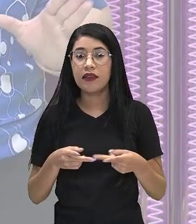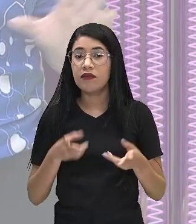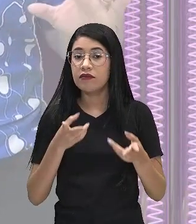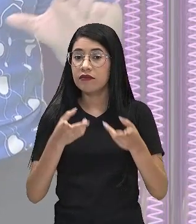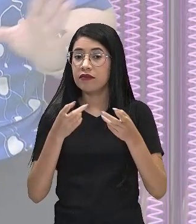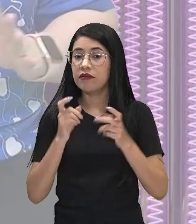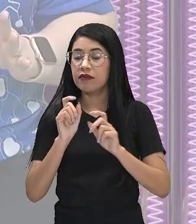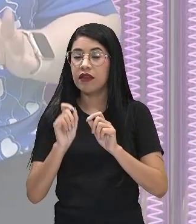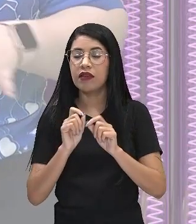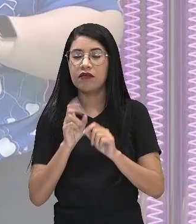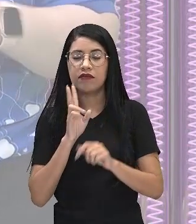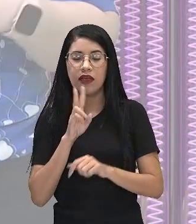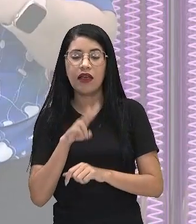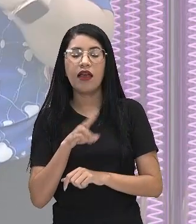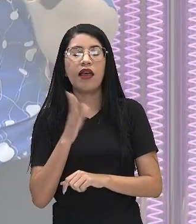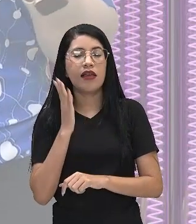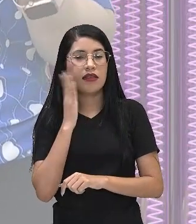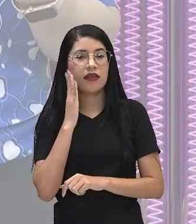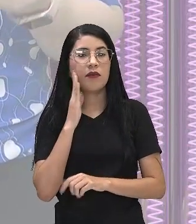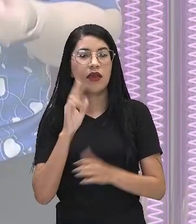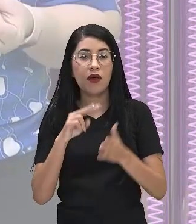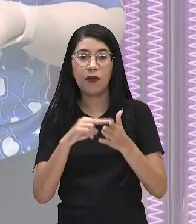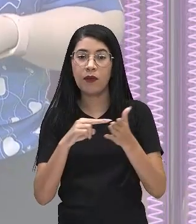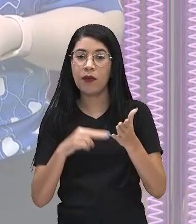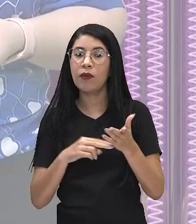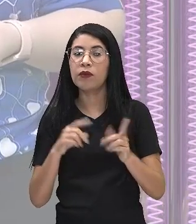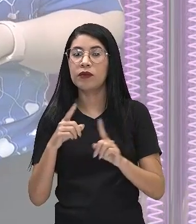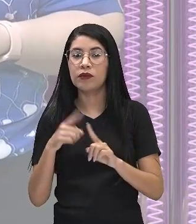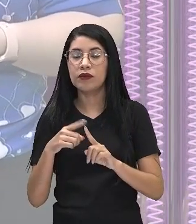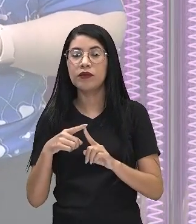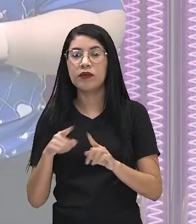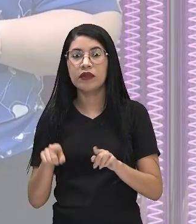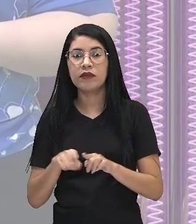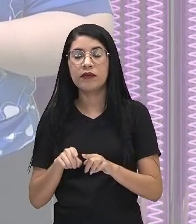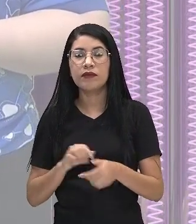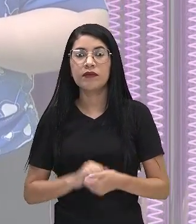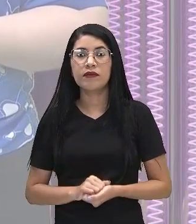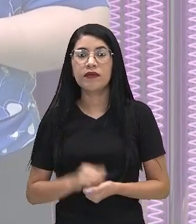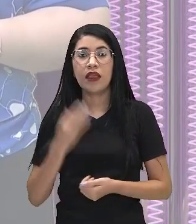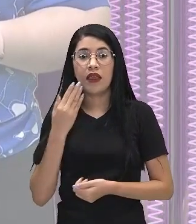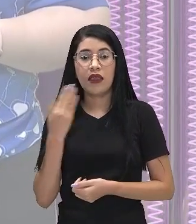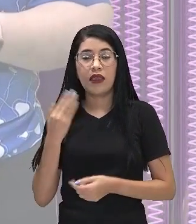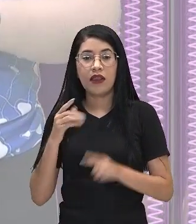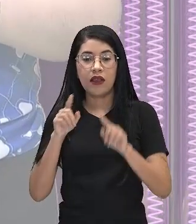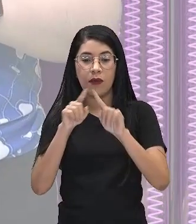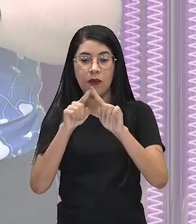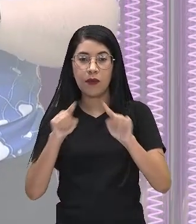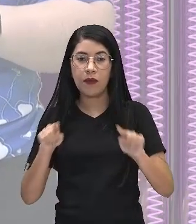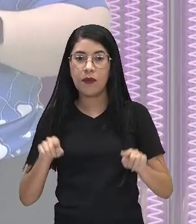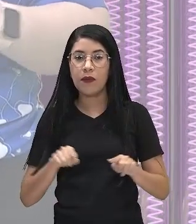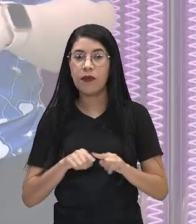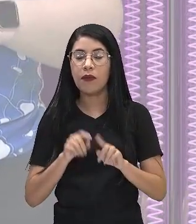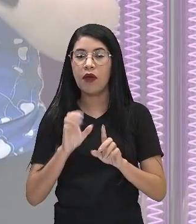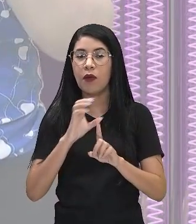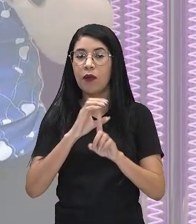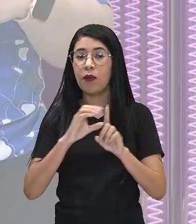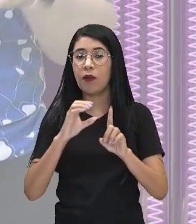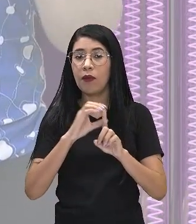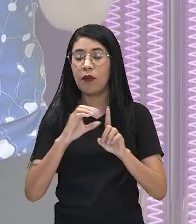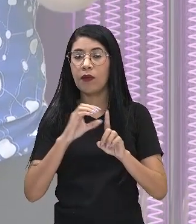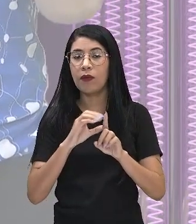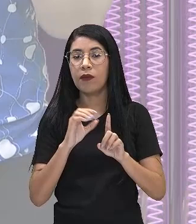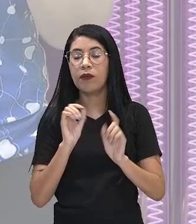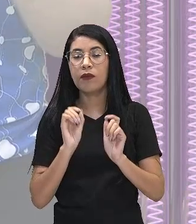olhar a caixa de pizza sabendo que ela é um tipo de prisma, certo? E ali naquela outra imagem a gente tem aí o calendário,